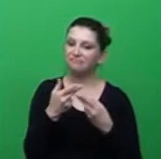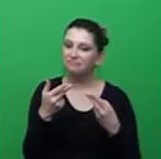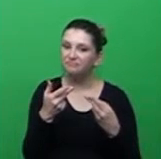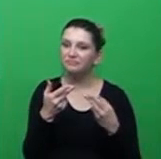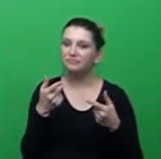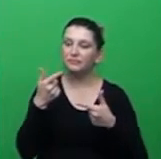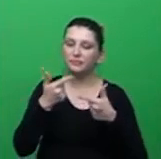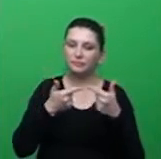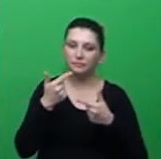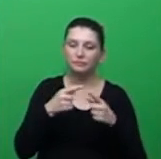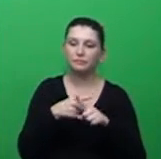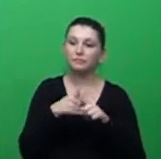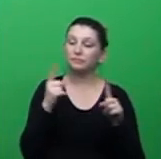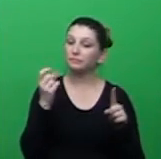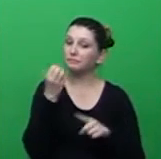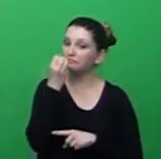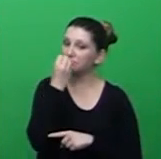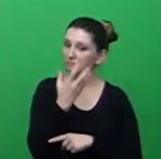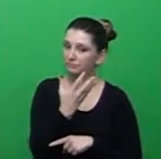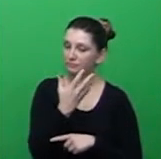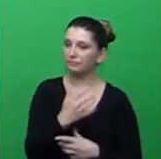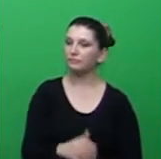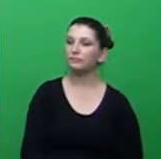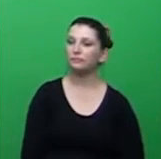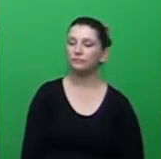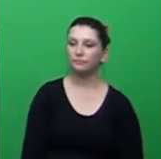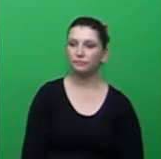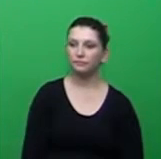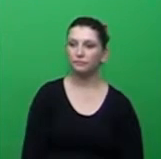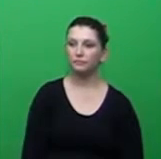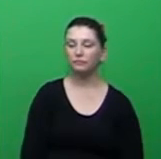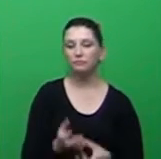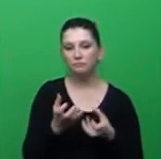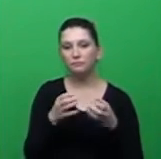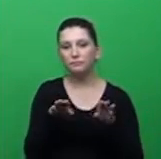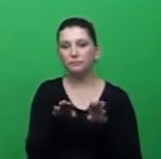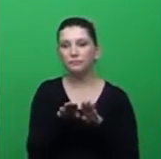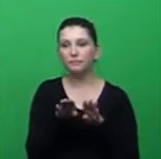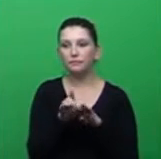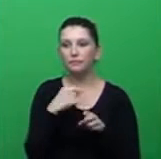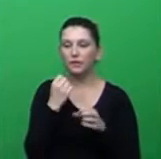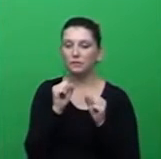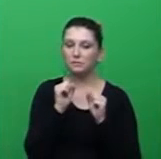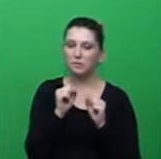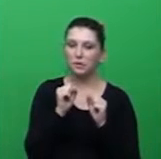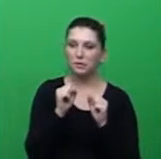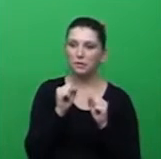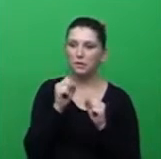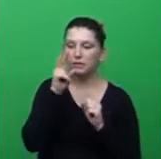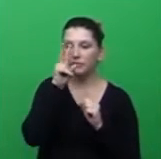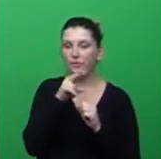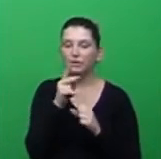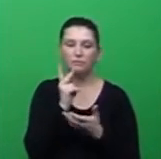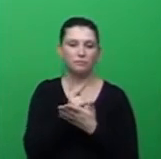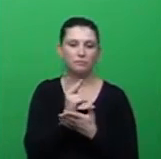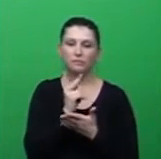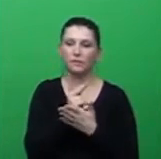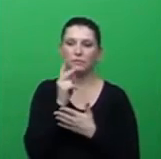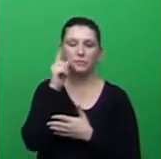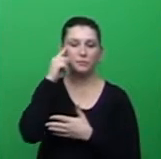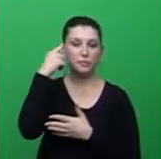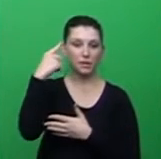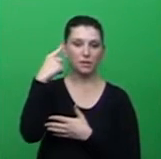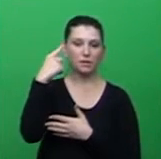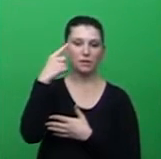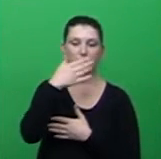período, mas isso é bom, é salutar, e quero que possamos trocar ideias pensando sempre no melhor